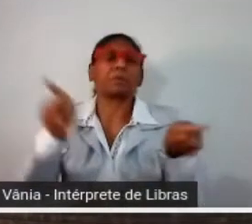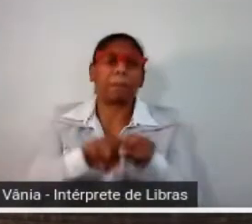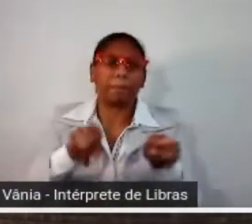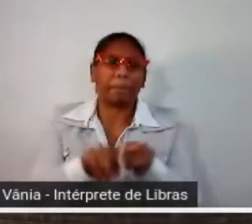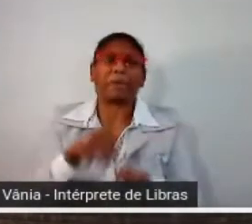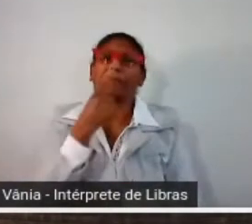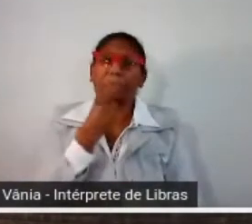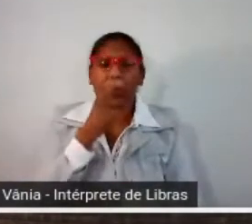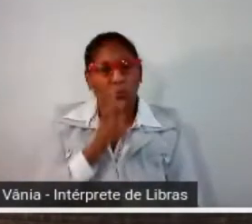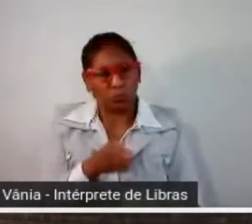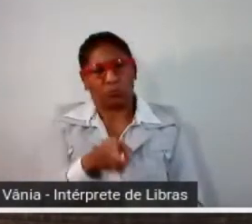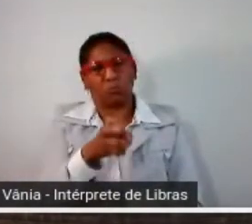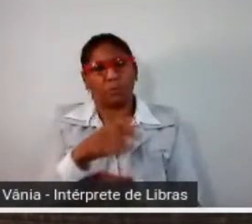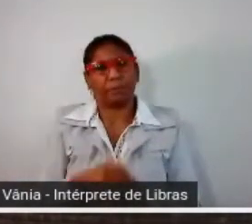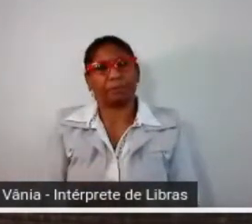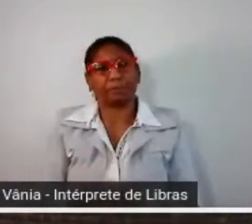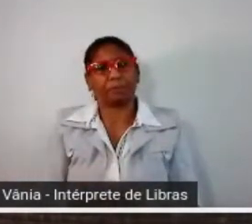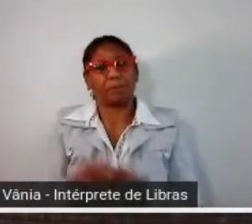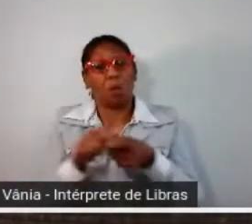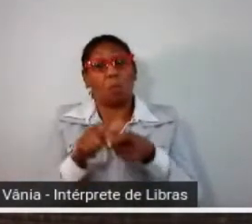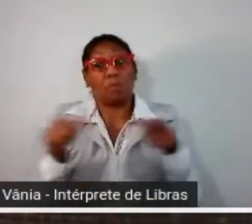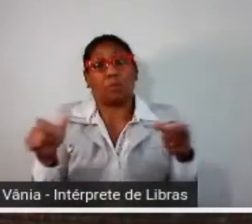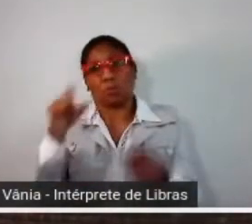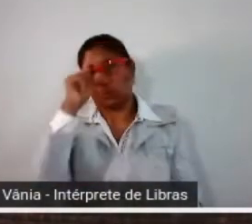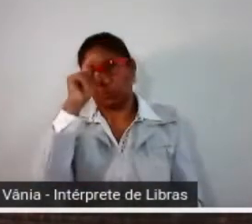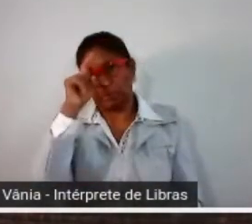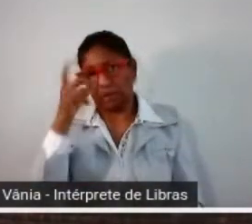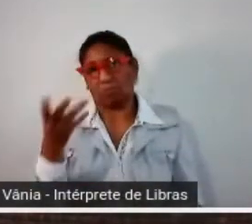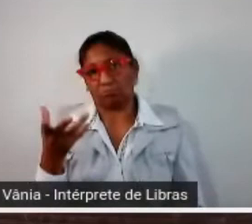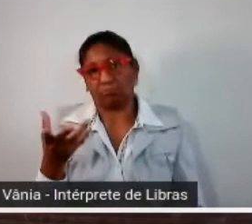falou também, observou aumento de hospitalizações.